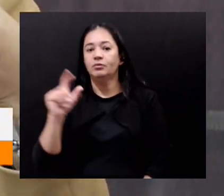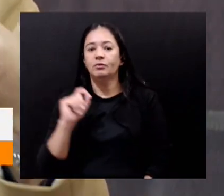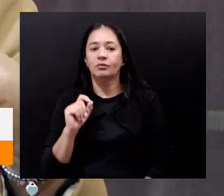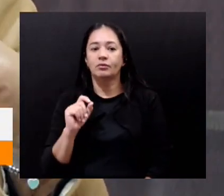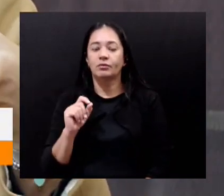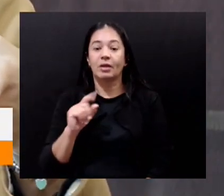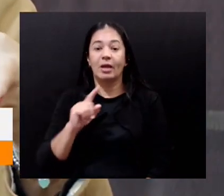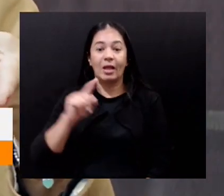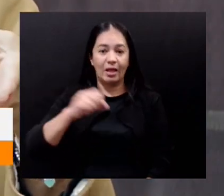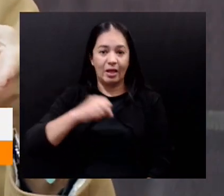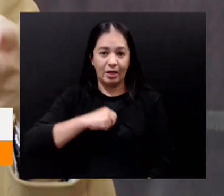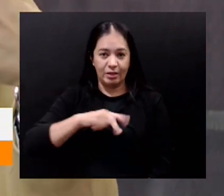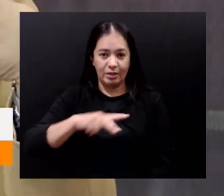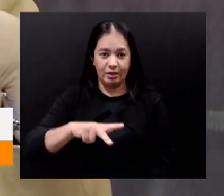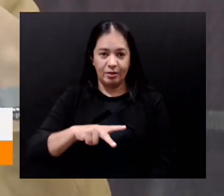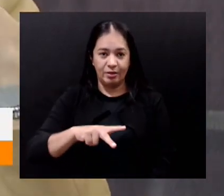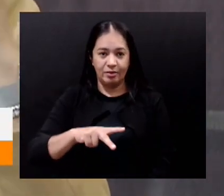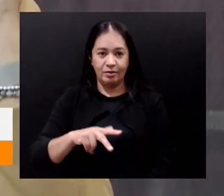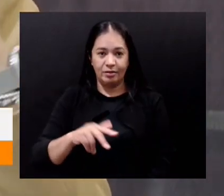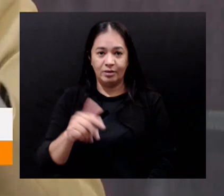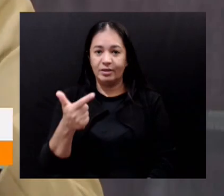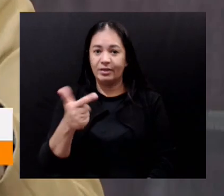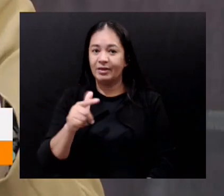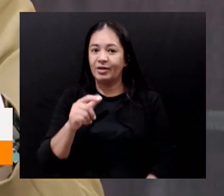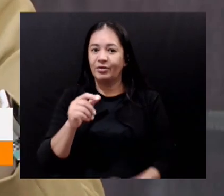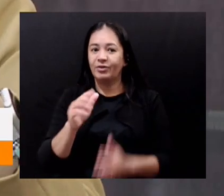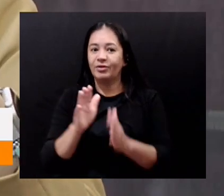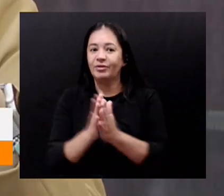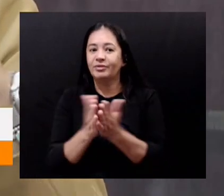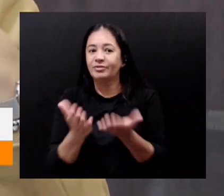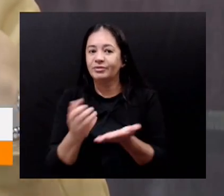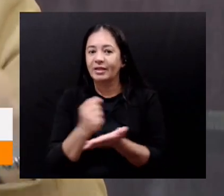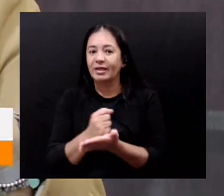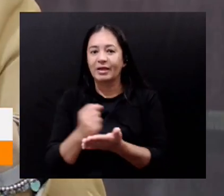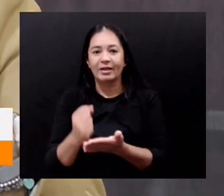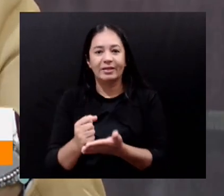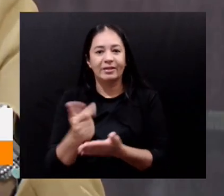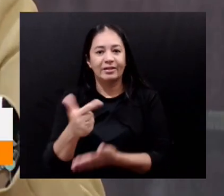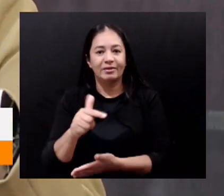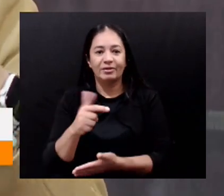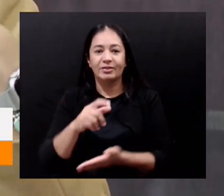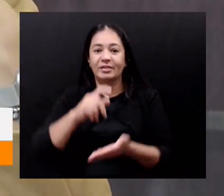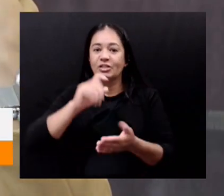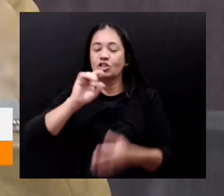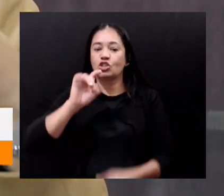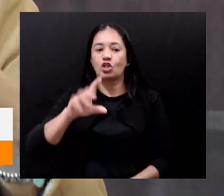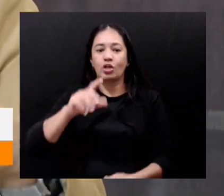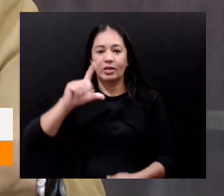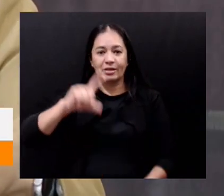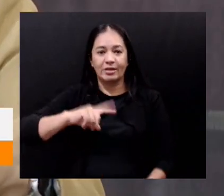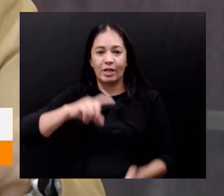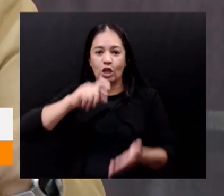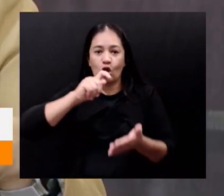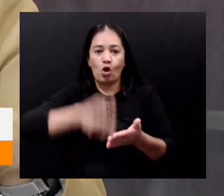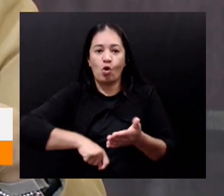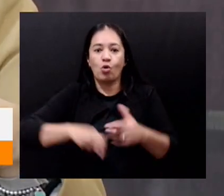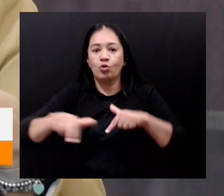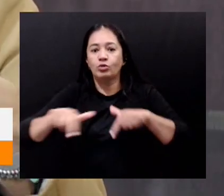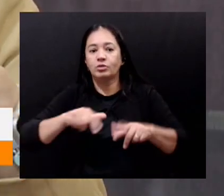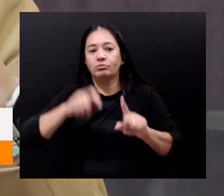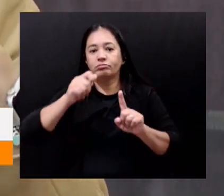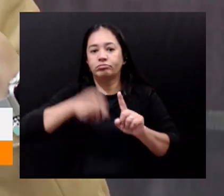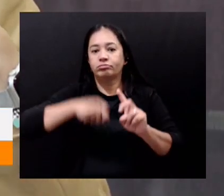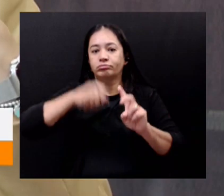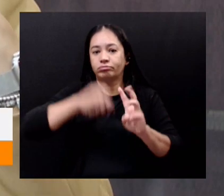existe carteira de trabalho, existe um contrato de trabalho. Uhum. Existe contrato de trabalho de 3 meses, 6 meses, de